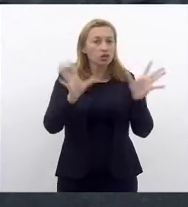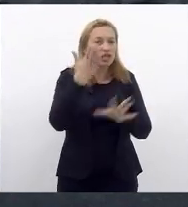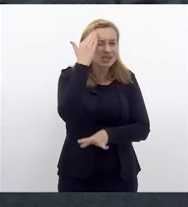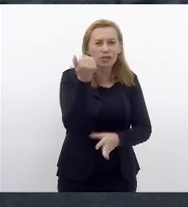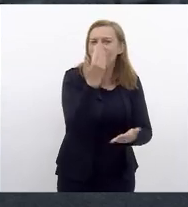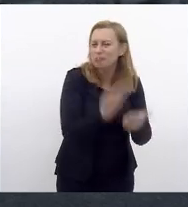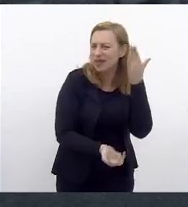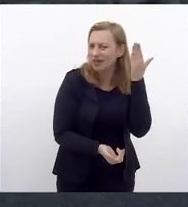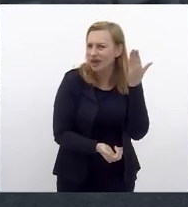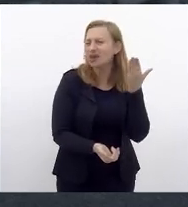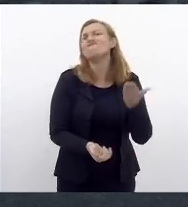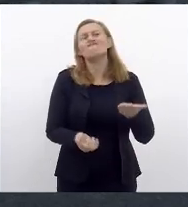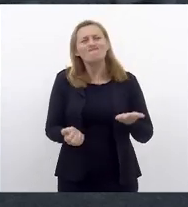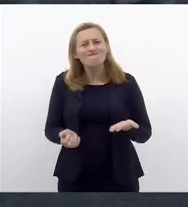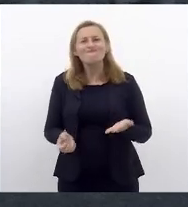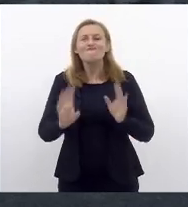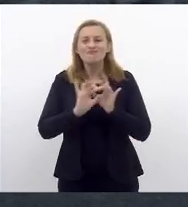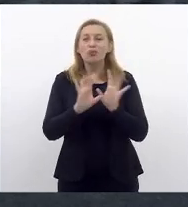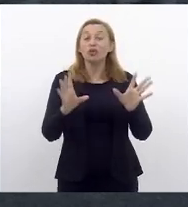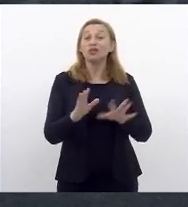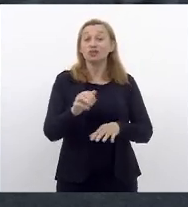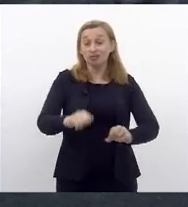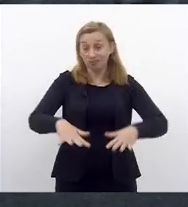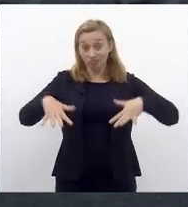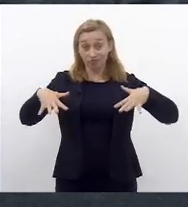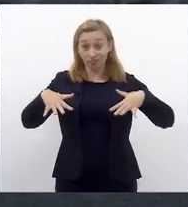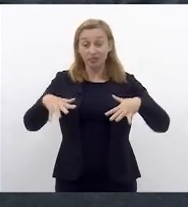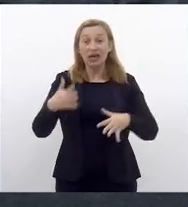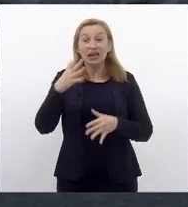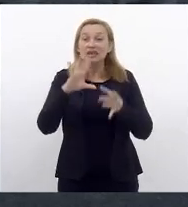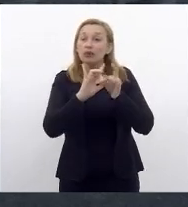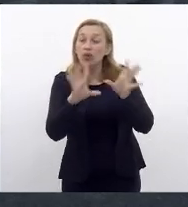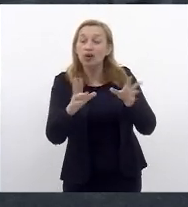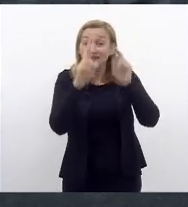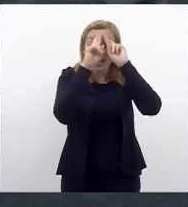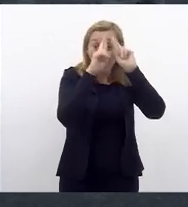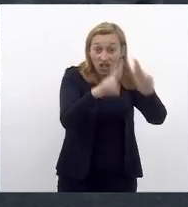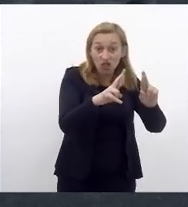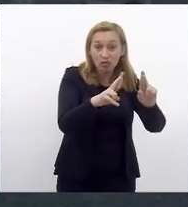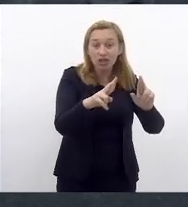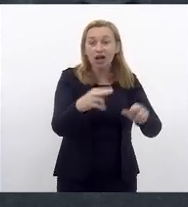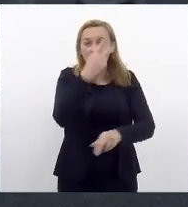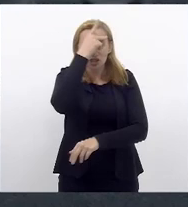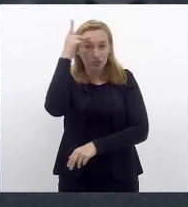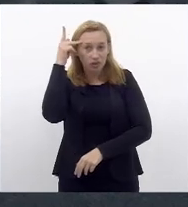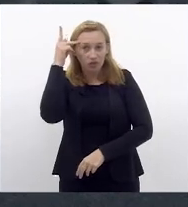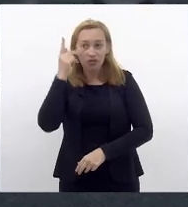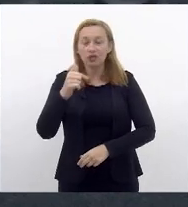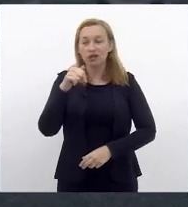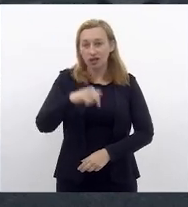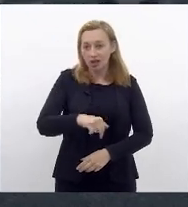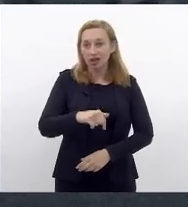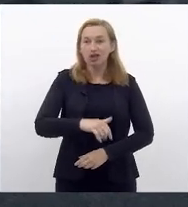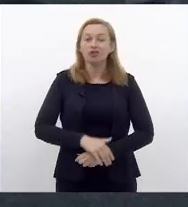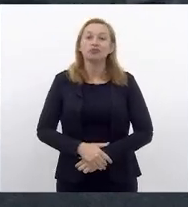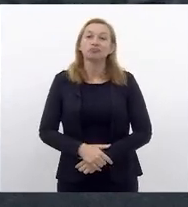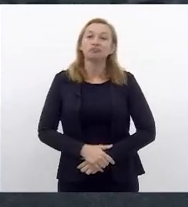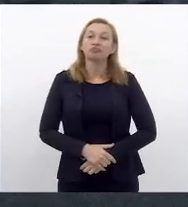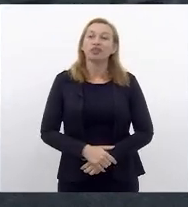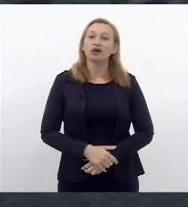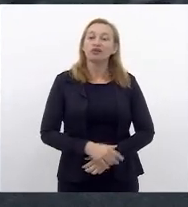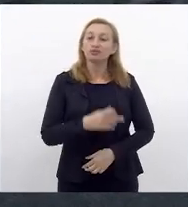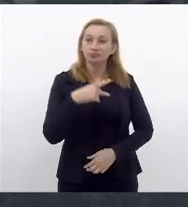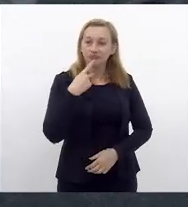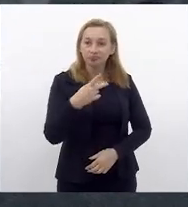perder democraticamente nesse plenário. Democracia é respeitar as pessoas. E aqui eu faço as